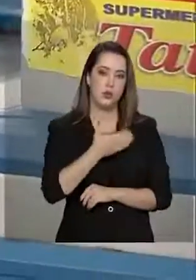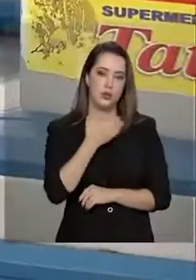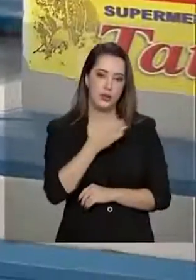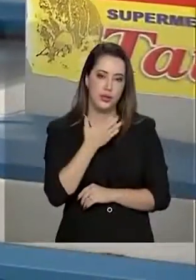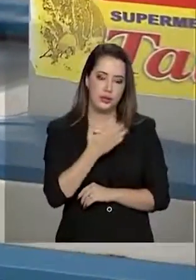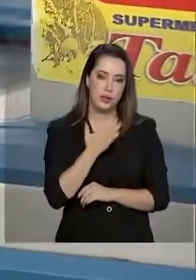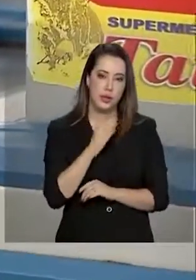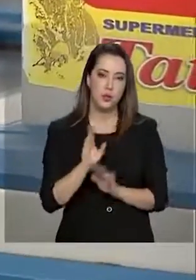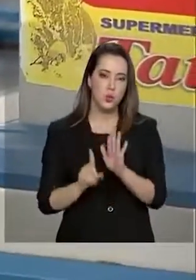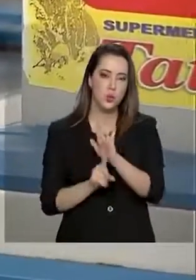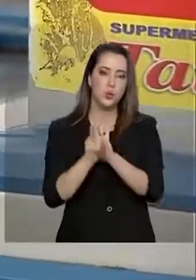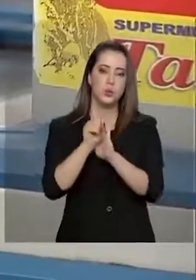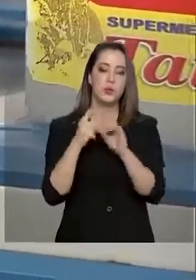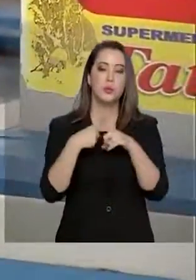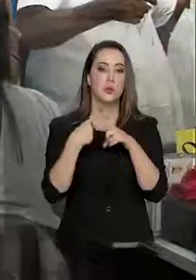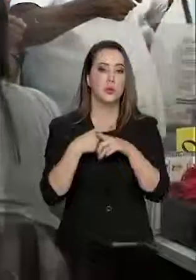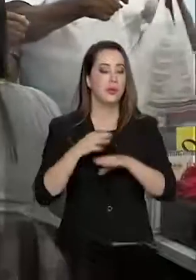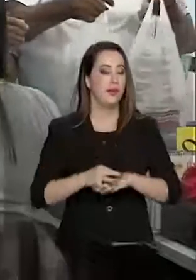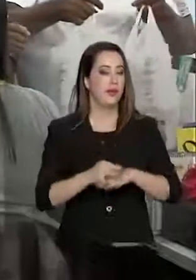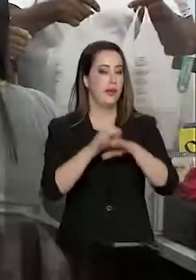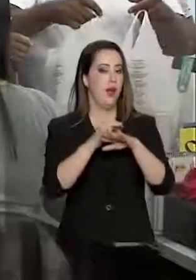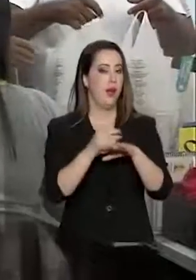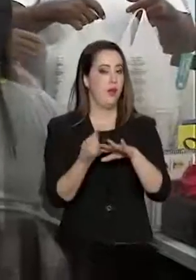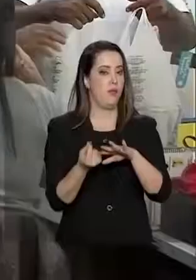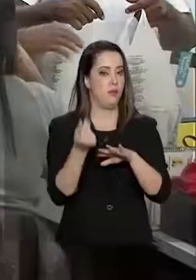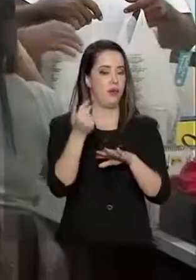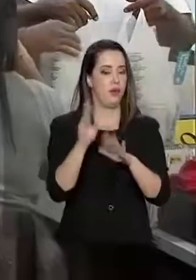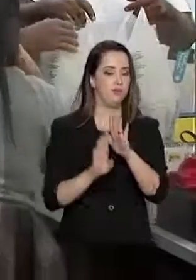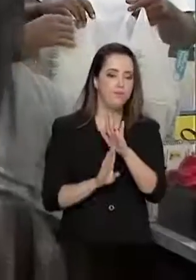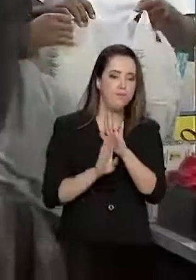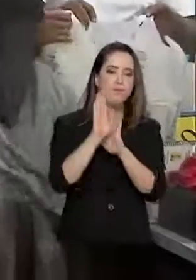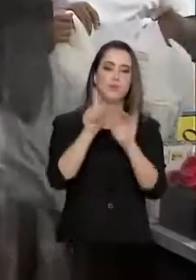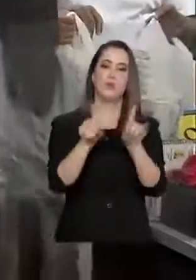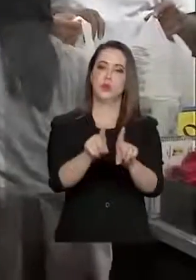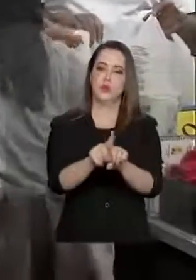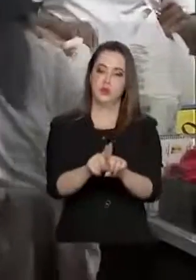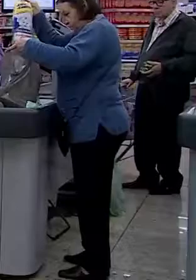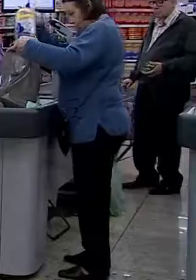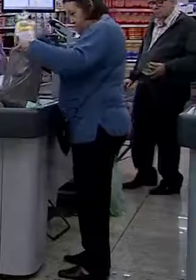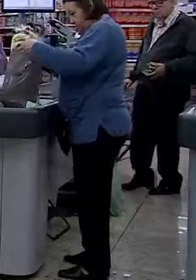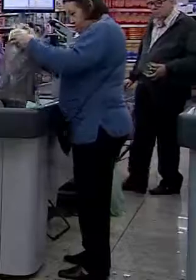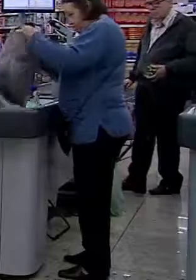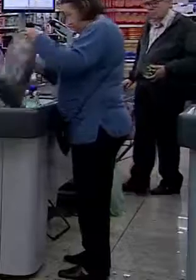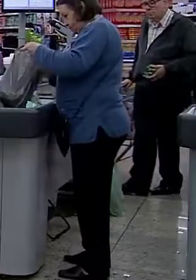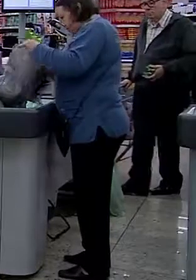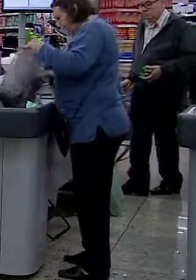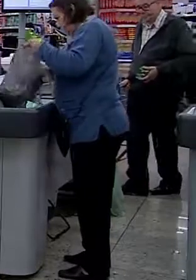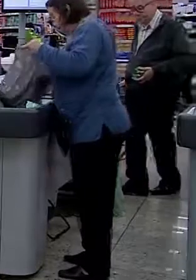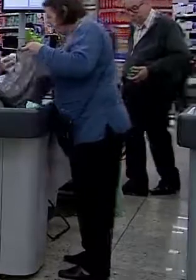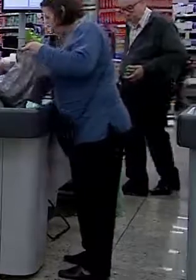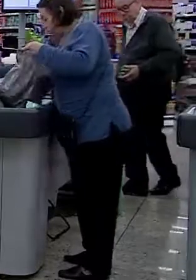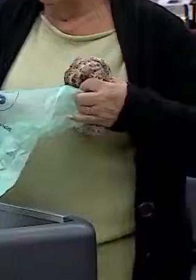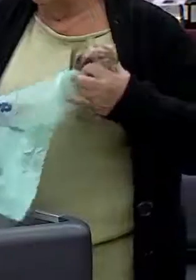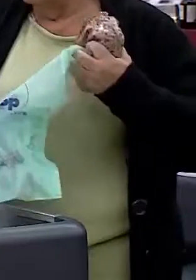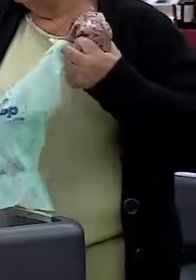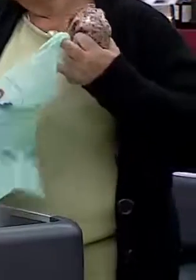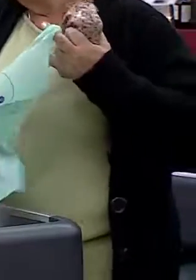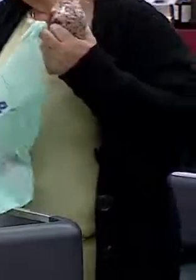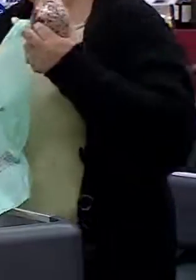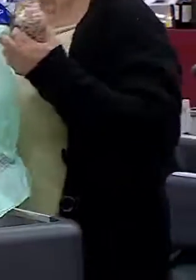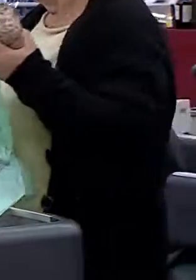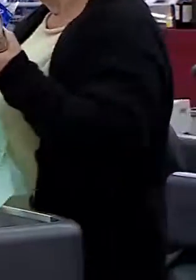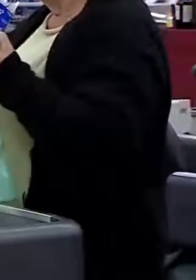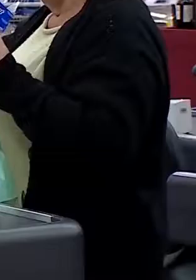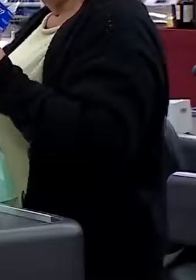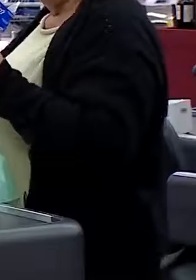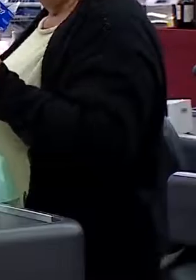básica, referência para o cálculo do DIEESE. Segundo a pesquisa, os trabalhadores deveriam receber R$